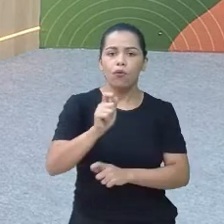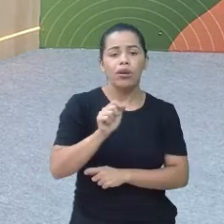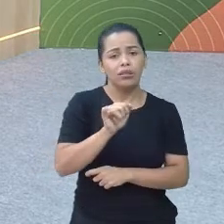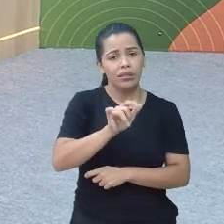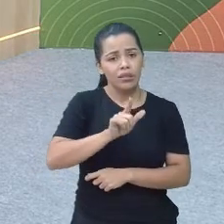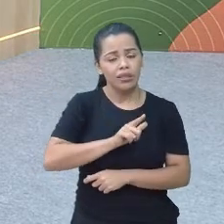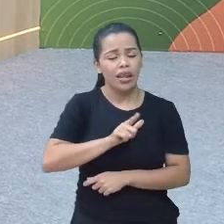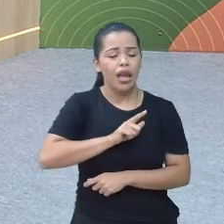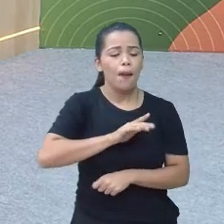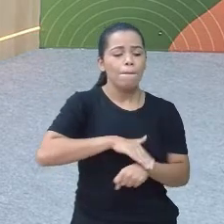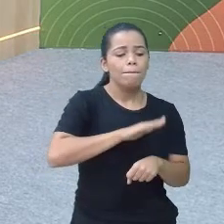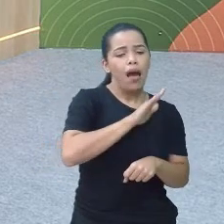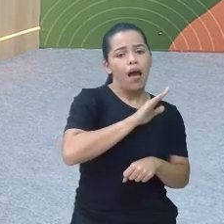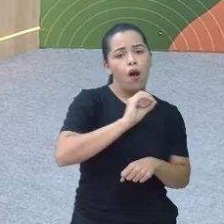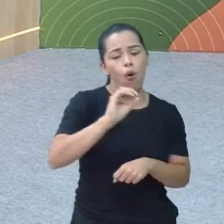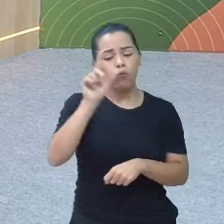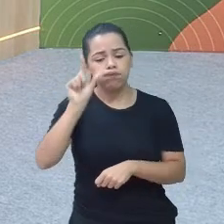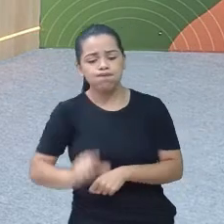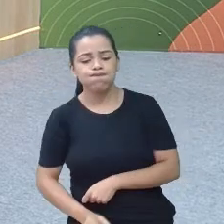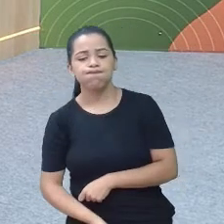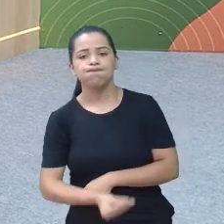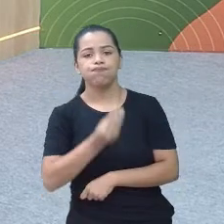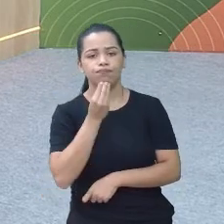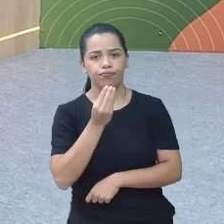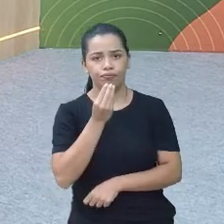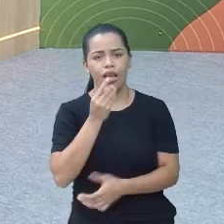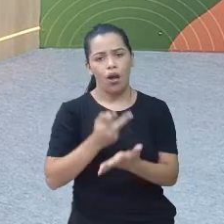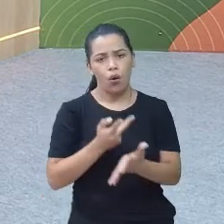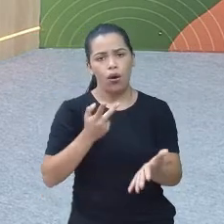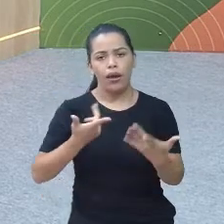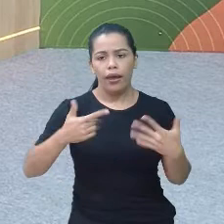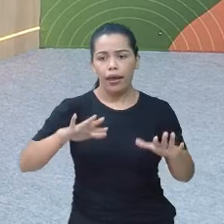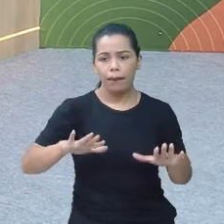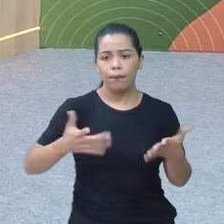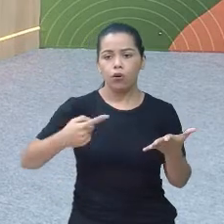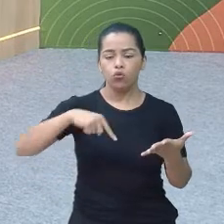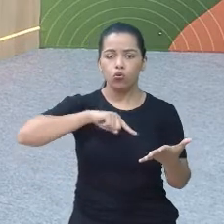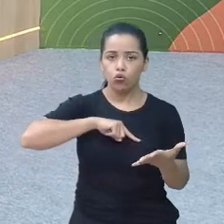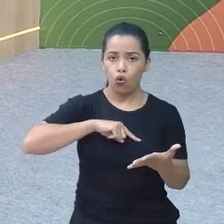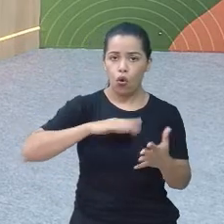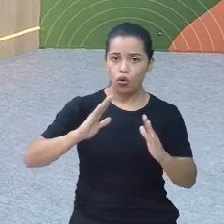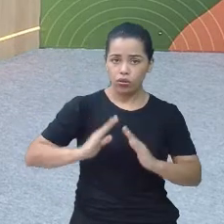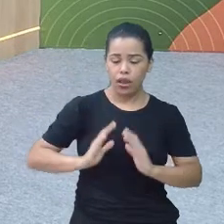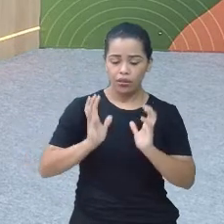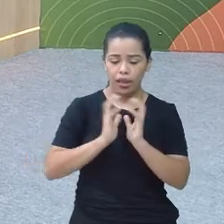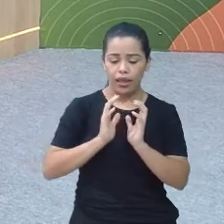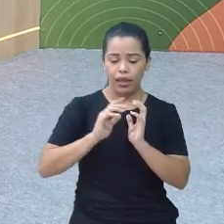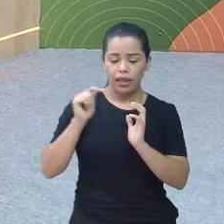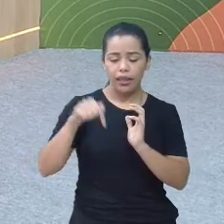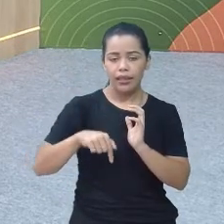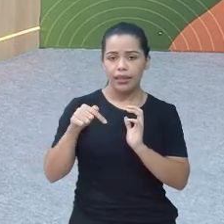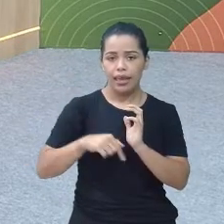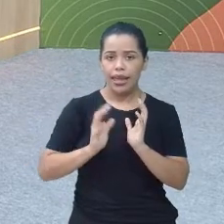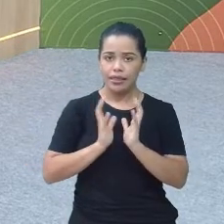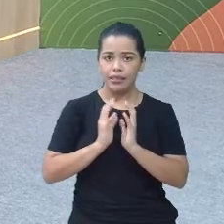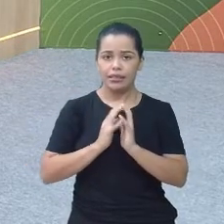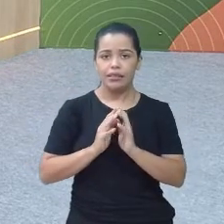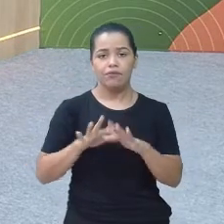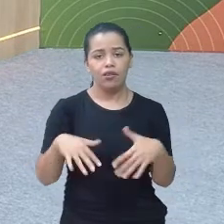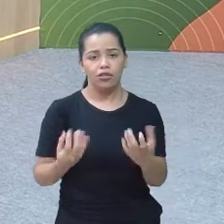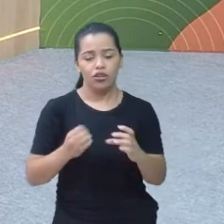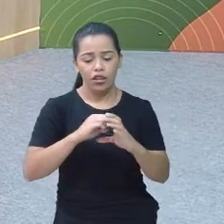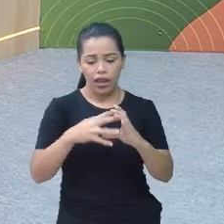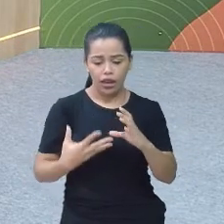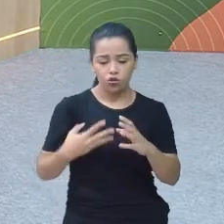menos chance de acontecer, tá bom? Então, no nosso caso aqui, a previsão do tempo, a gente tentou caracterizar essas